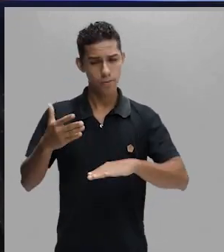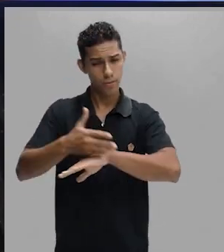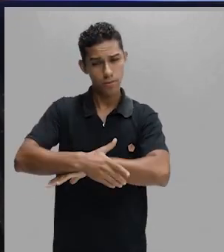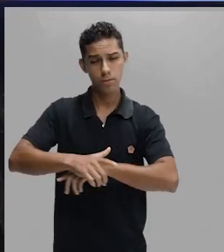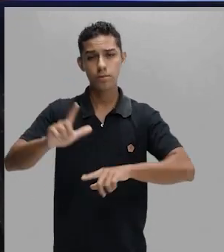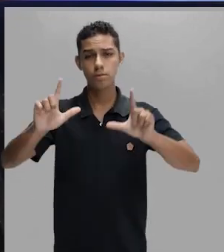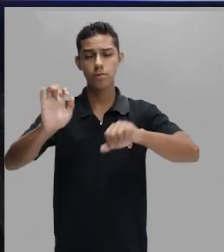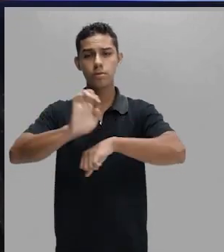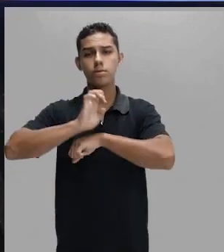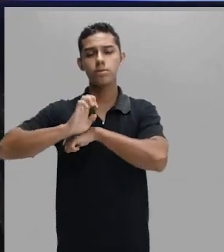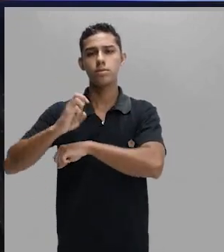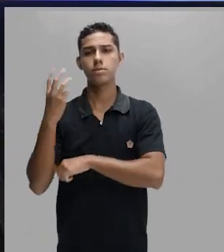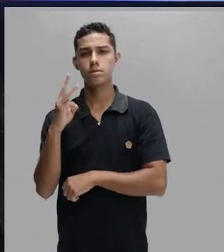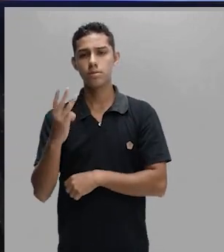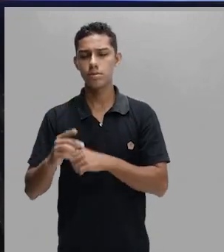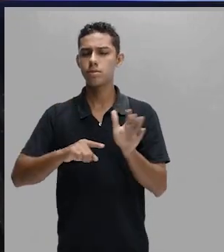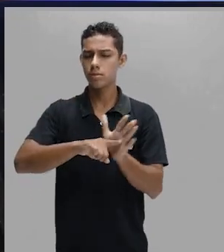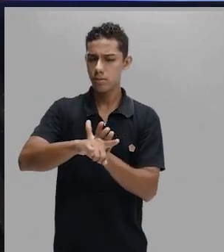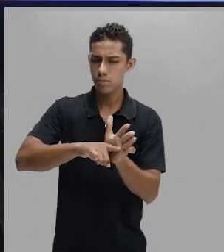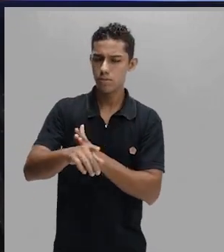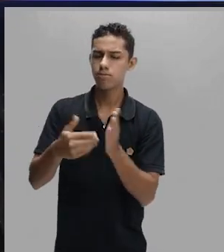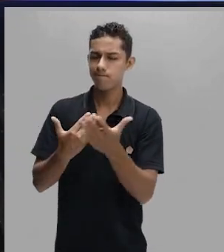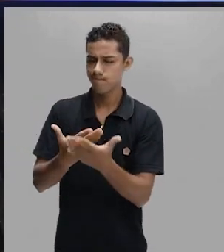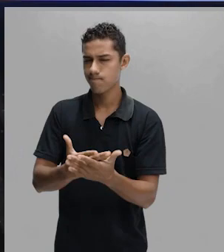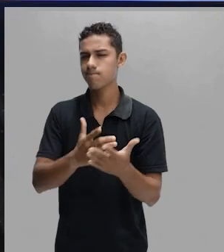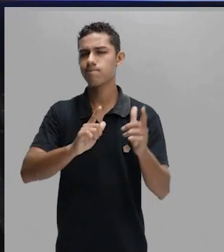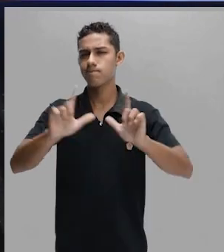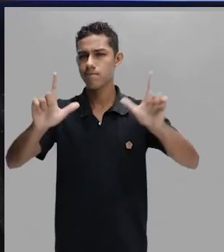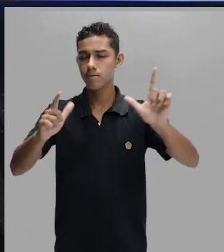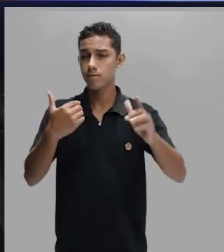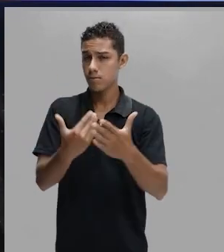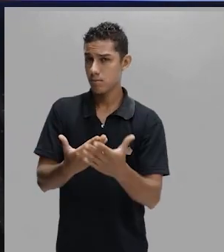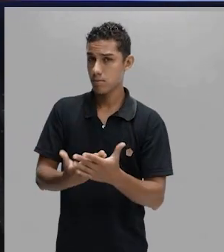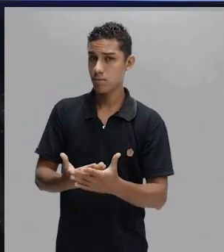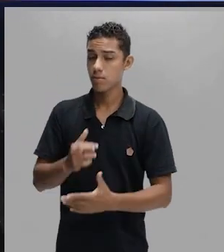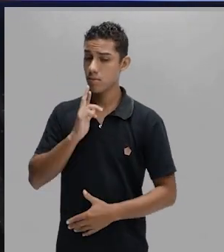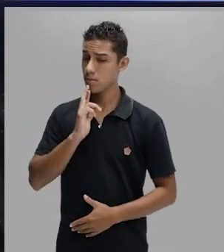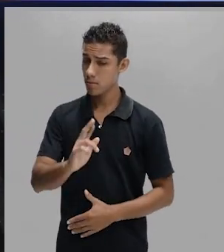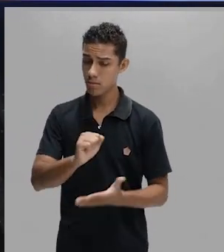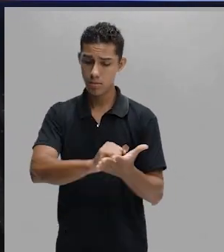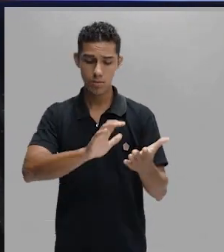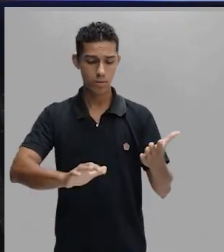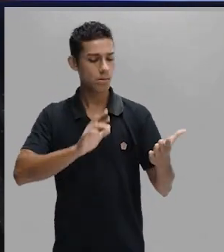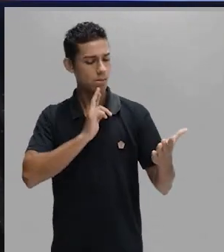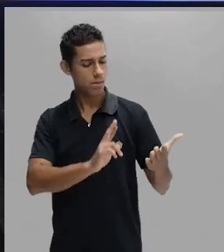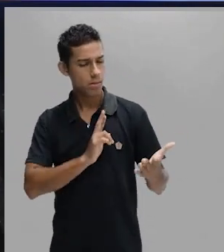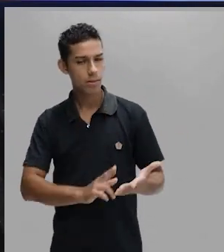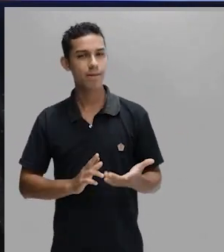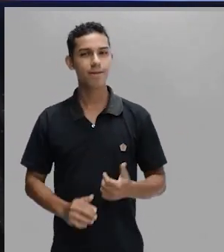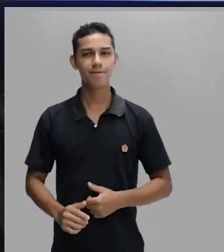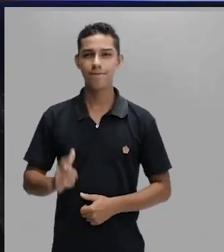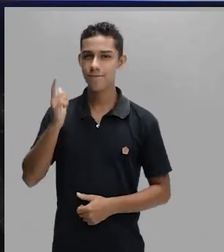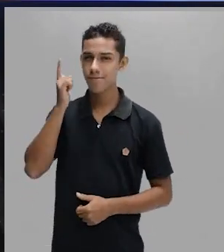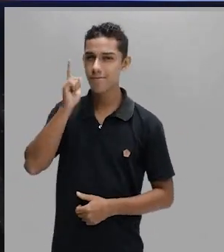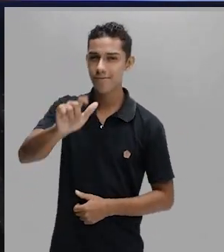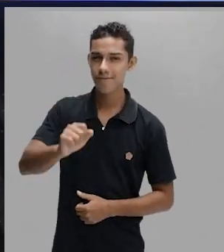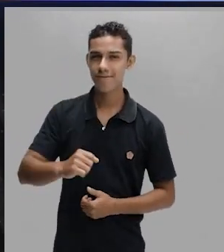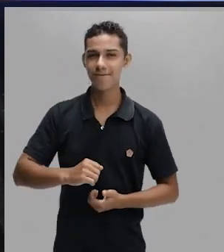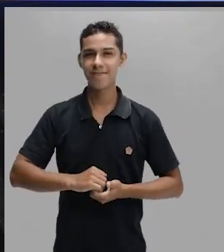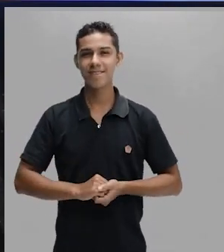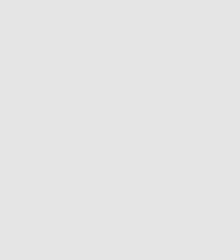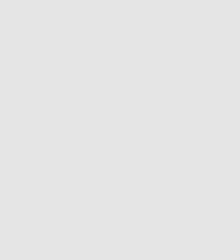plataforma Gonçalves Dias, pesquisem, analisem, estudem, respondam nossos exercícios e vamos para cima, hein?